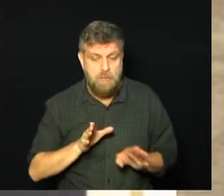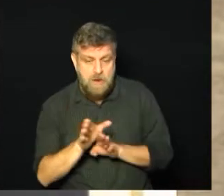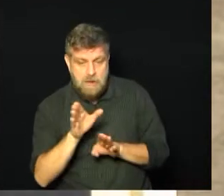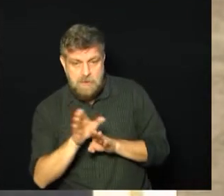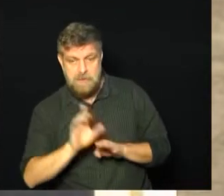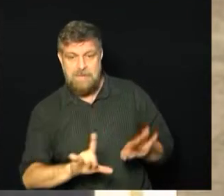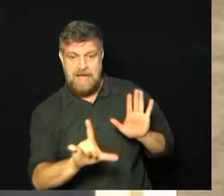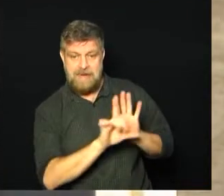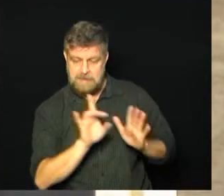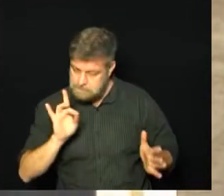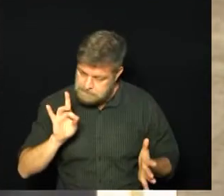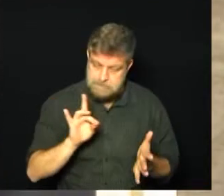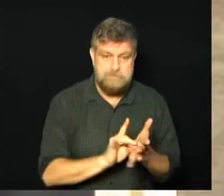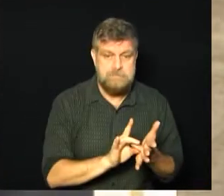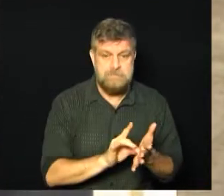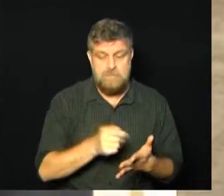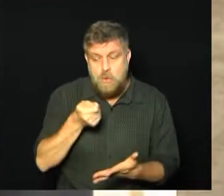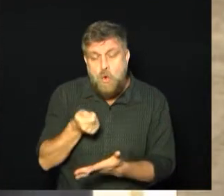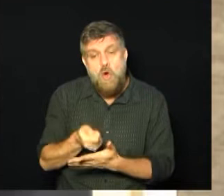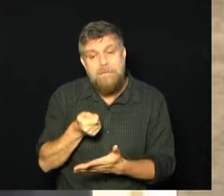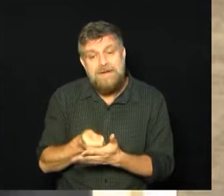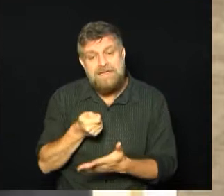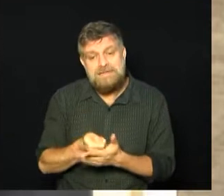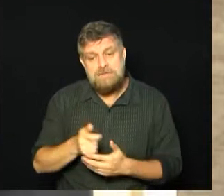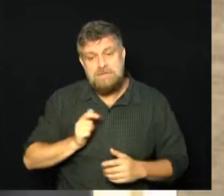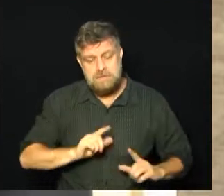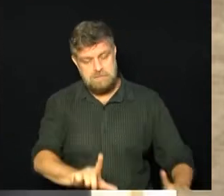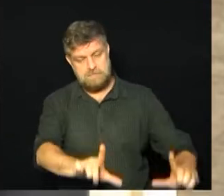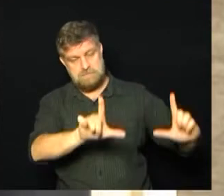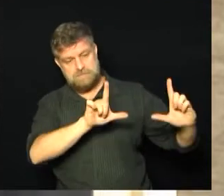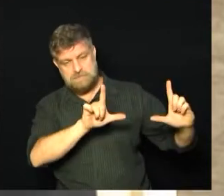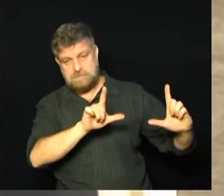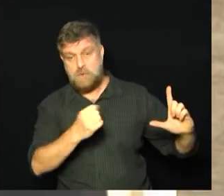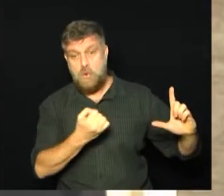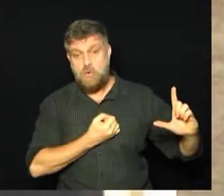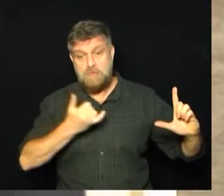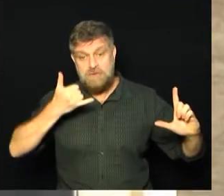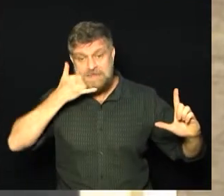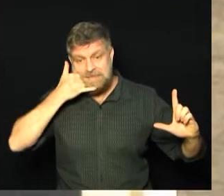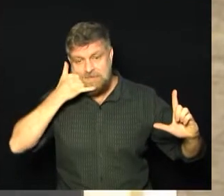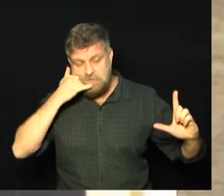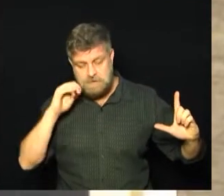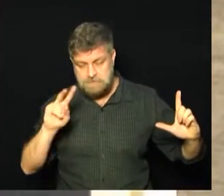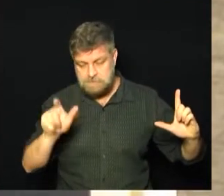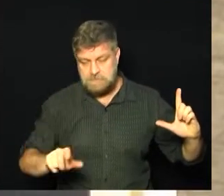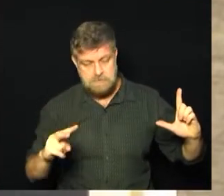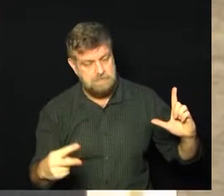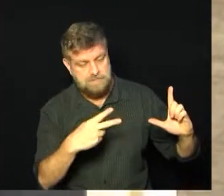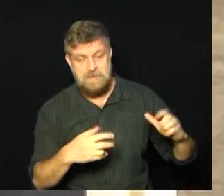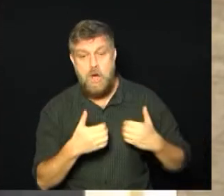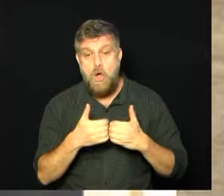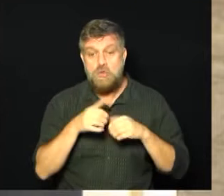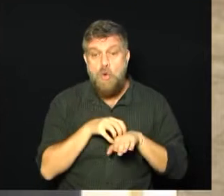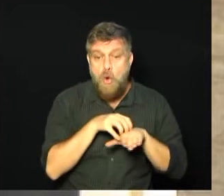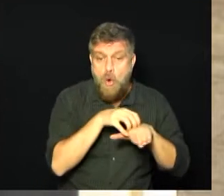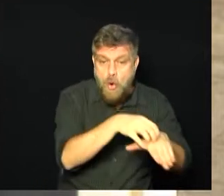dessa lei, para que se torne obrigação de que sejam colocados esses cartazes nos ônibus,